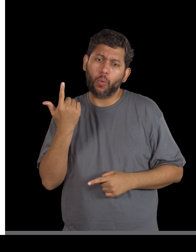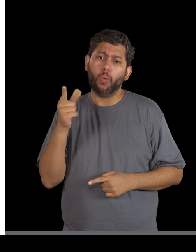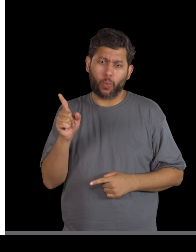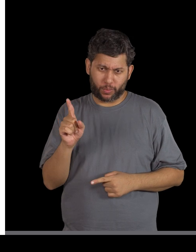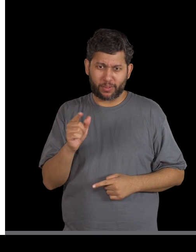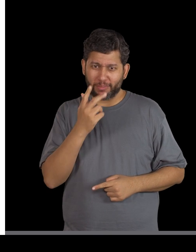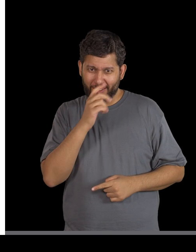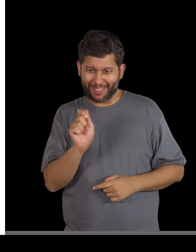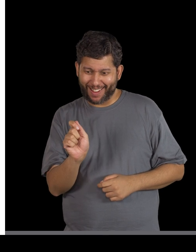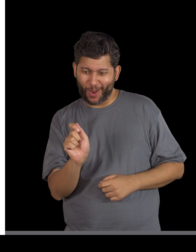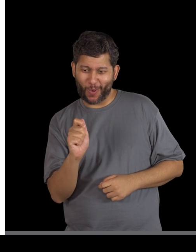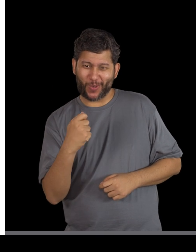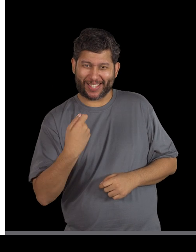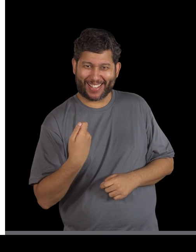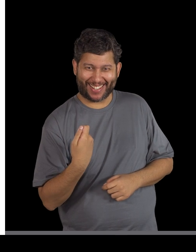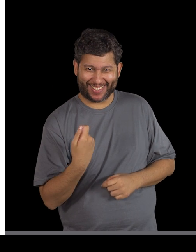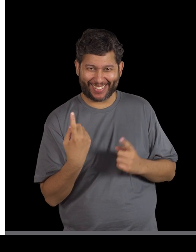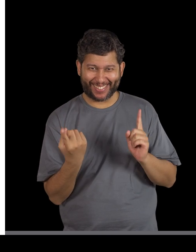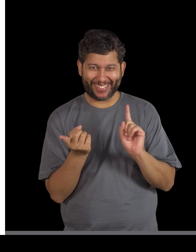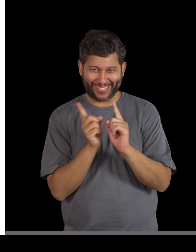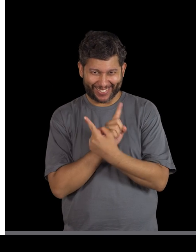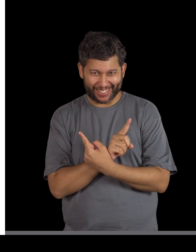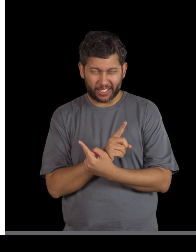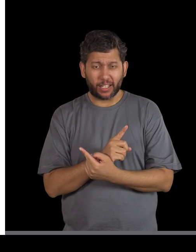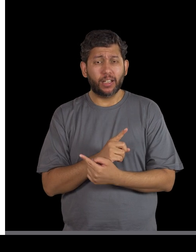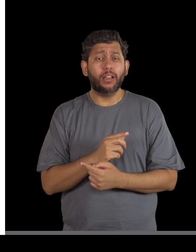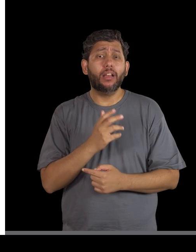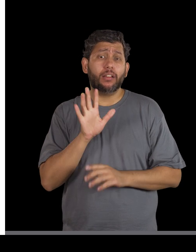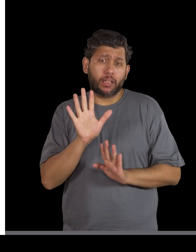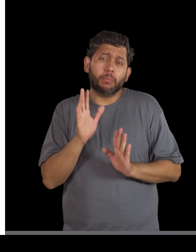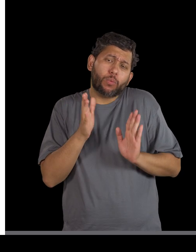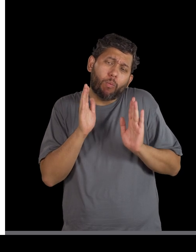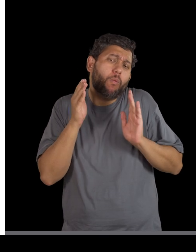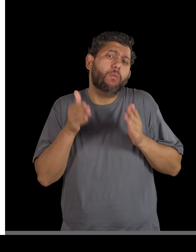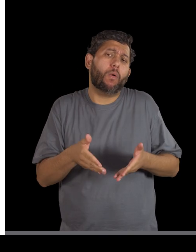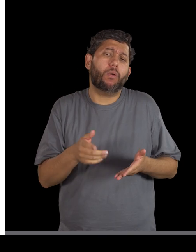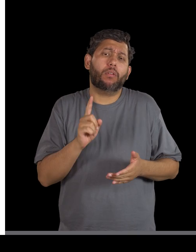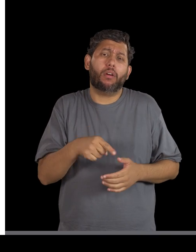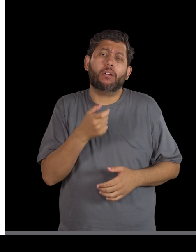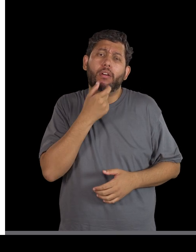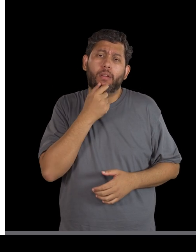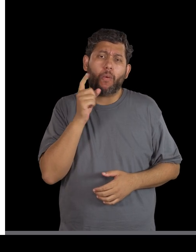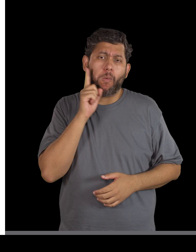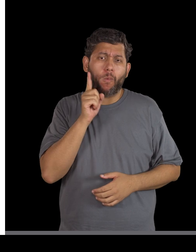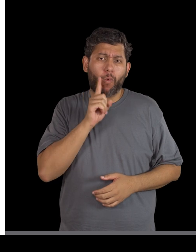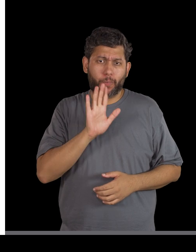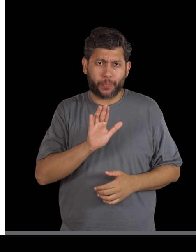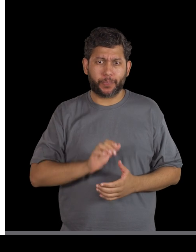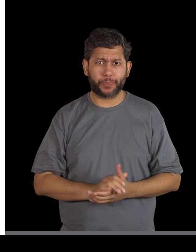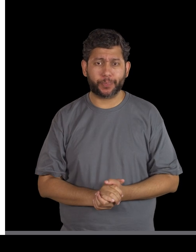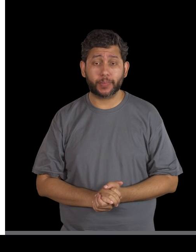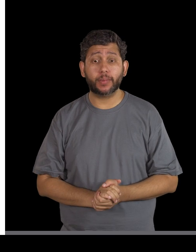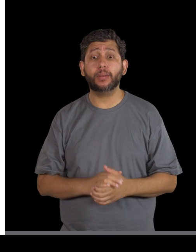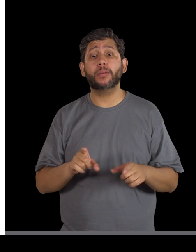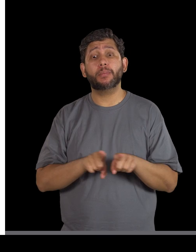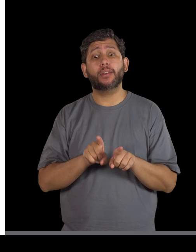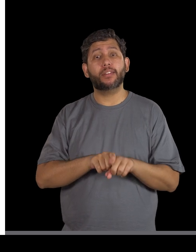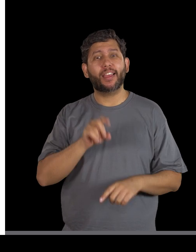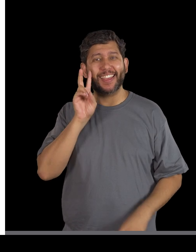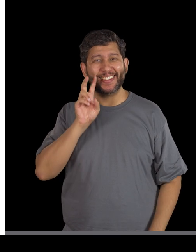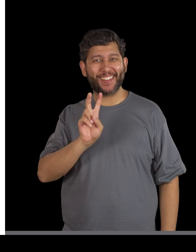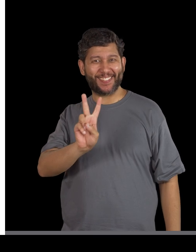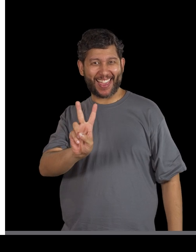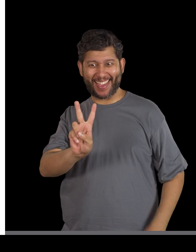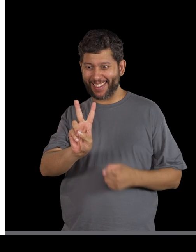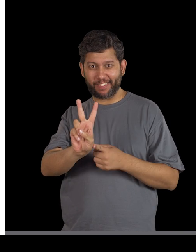outro símbolo aqui, e a pronúncia vai ser um pouquinho diferente, mas eu tô focando aqui no inglês americano, que é o que eu consigo produzir. E a gente tem também a vogal central, que